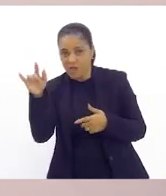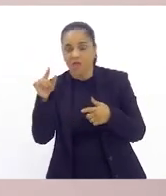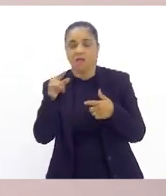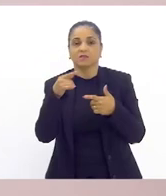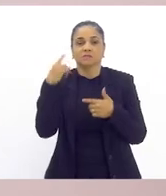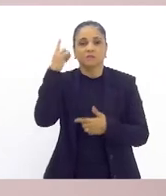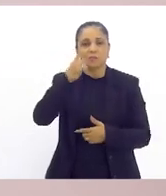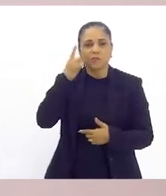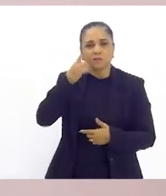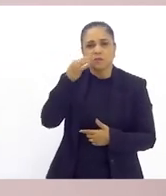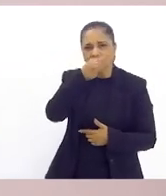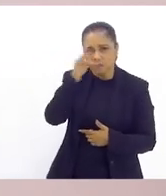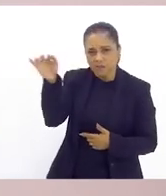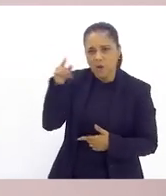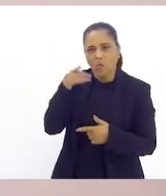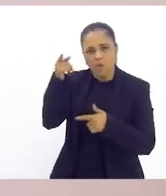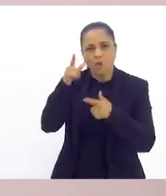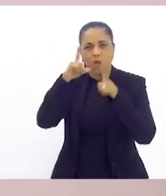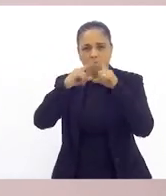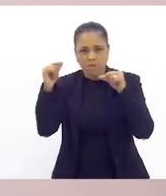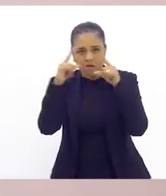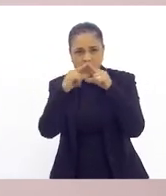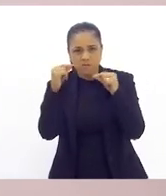federais estão aí na Brasília